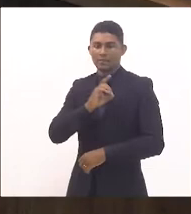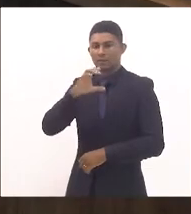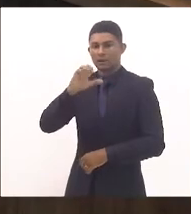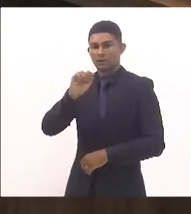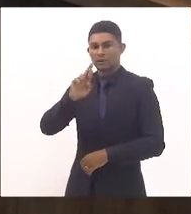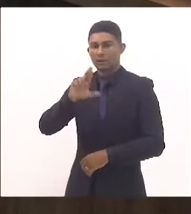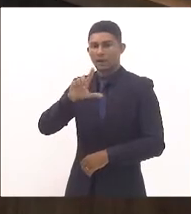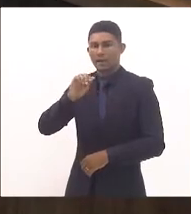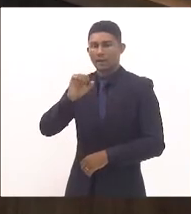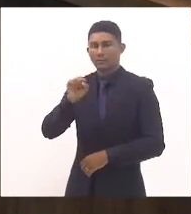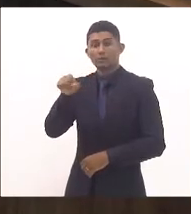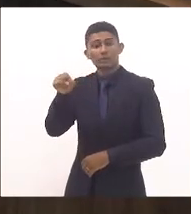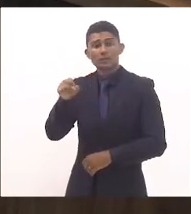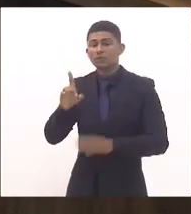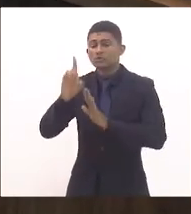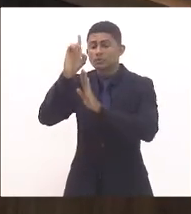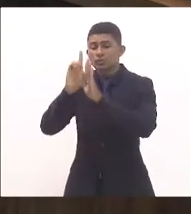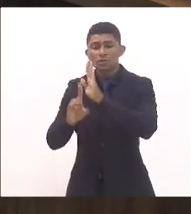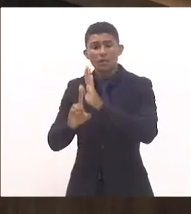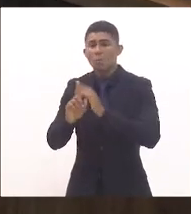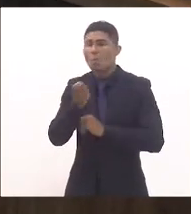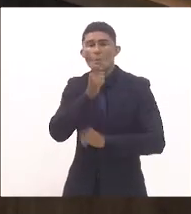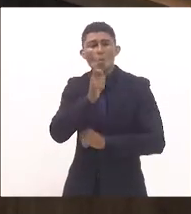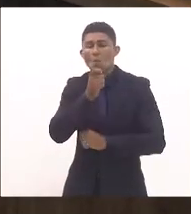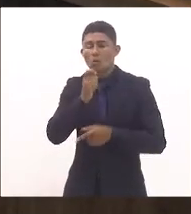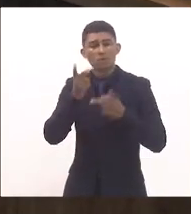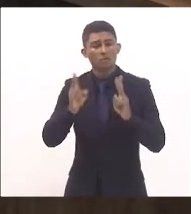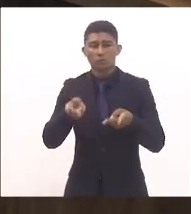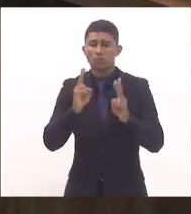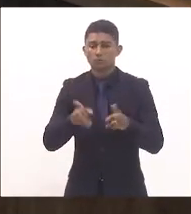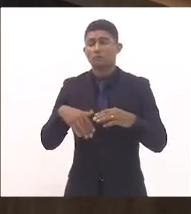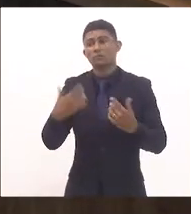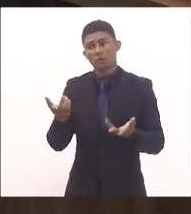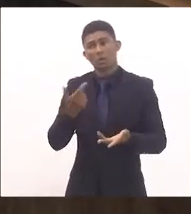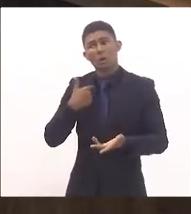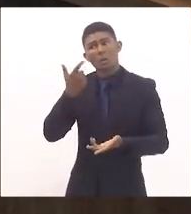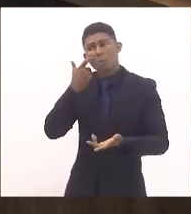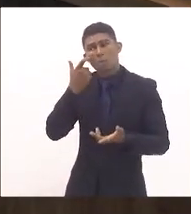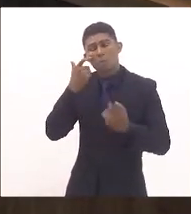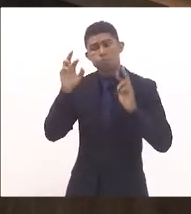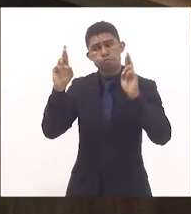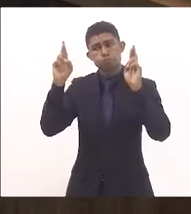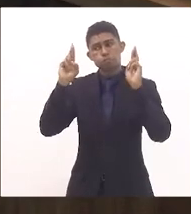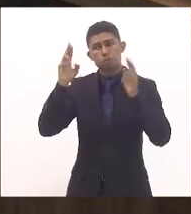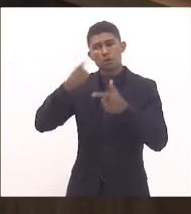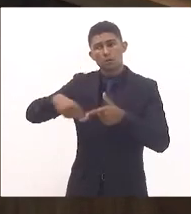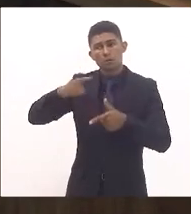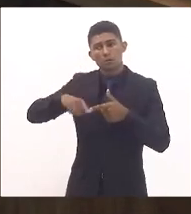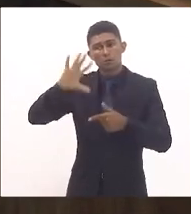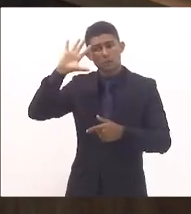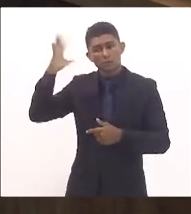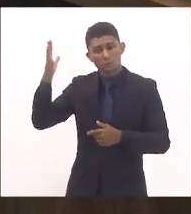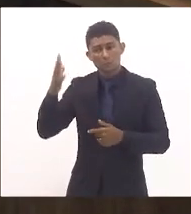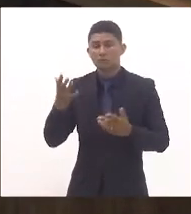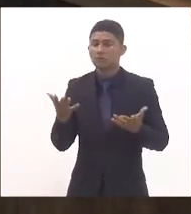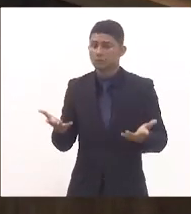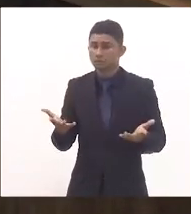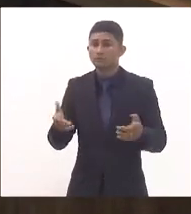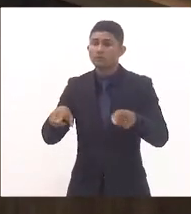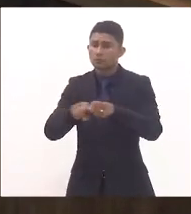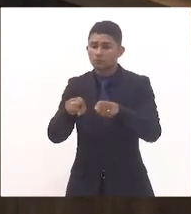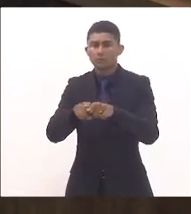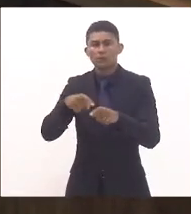sem os seus direitos. Então, eu espero, né, que esse problema seja solucionado e quero aplaudir aqui